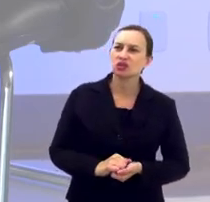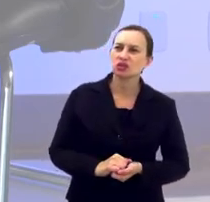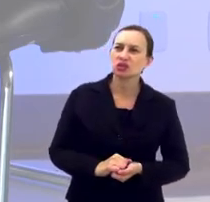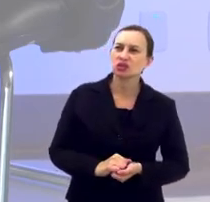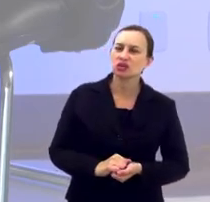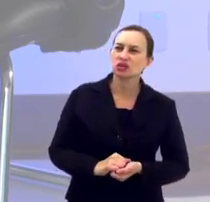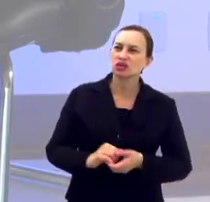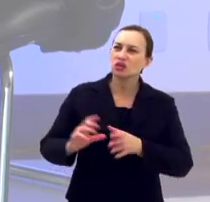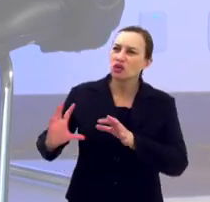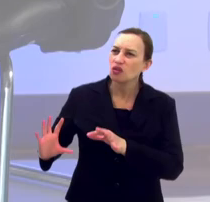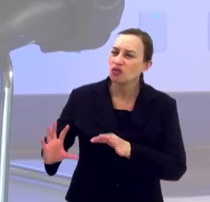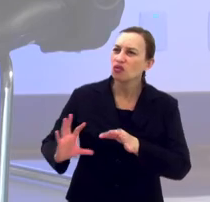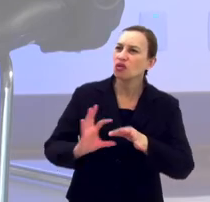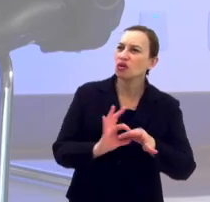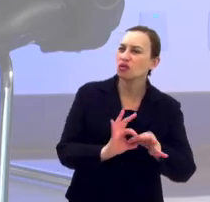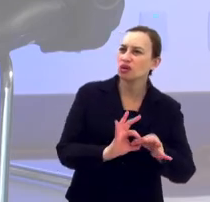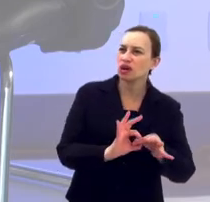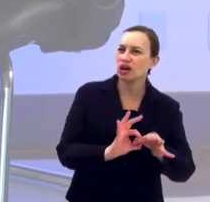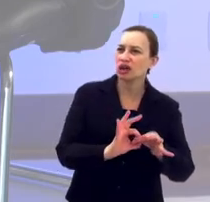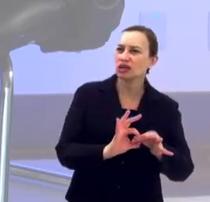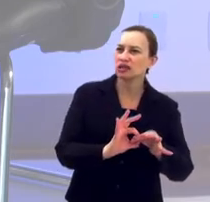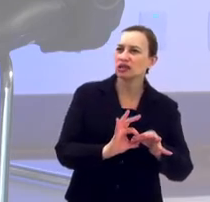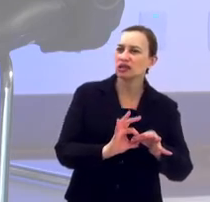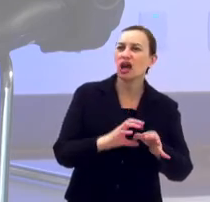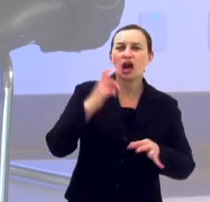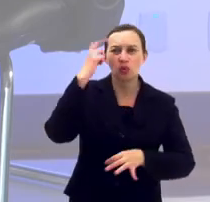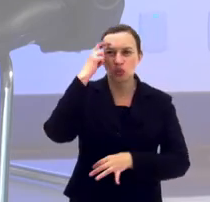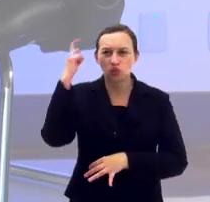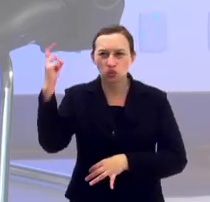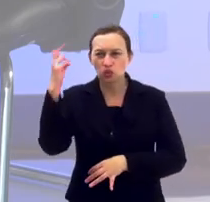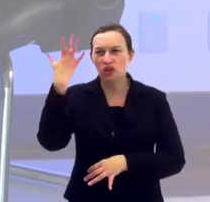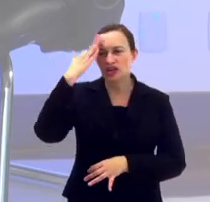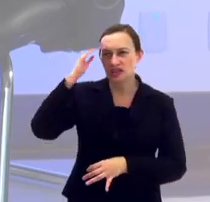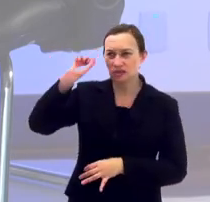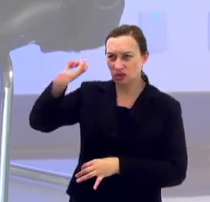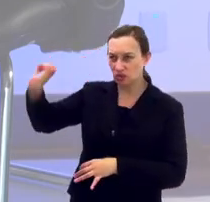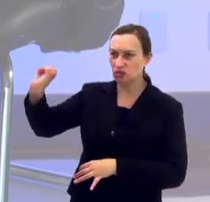o povo judaico sempre foi ligado à cultura e à sabedoria.